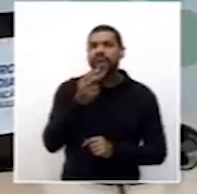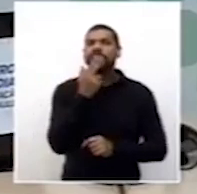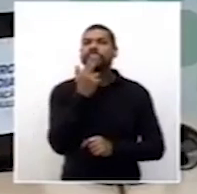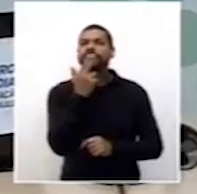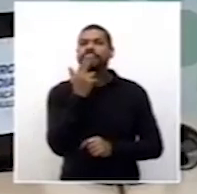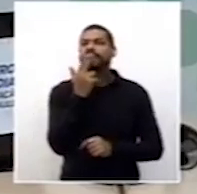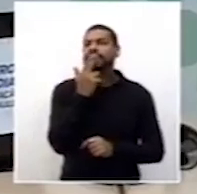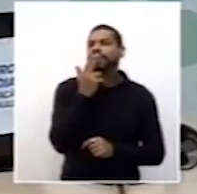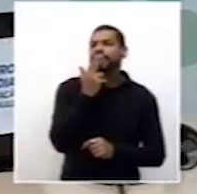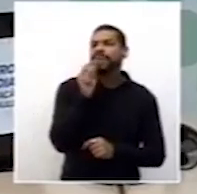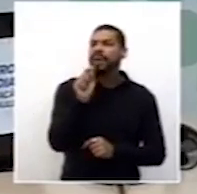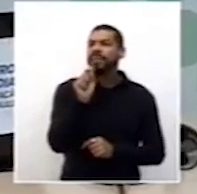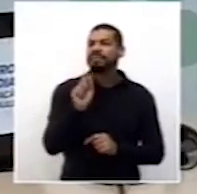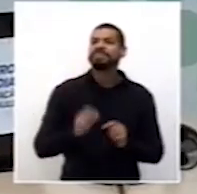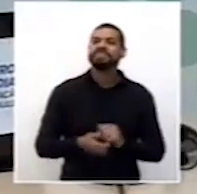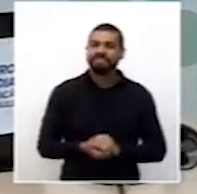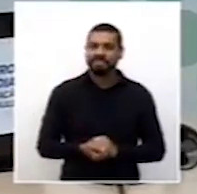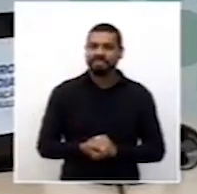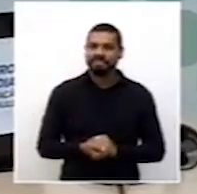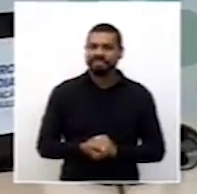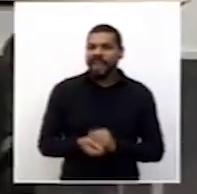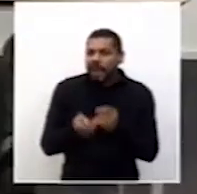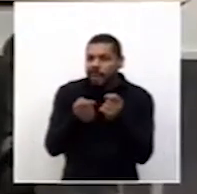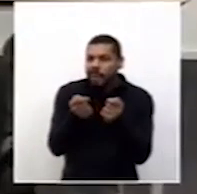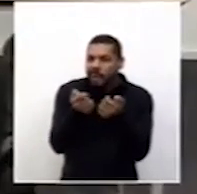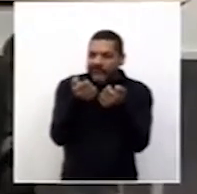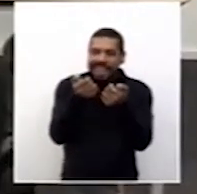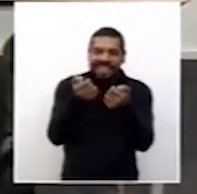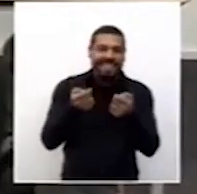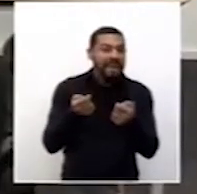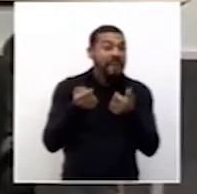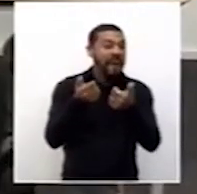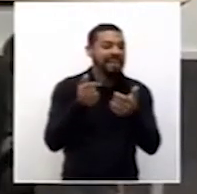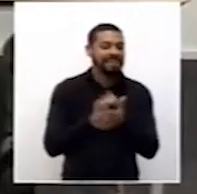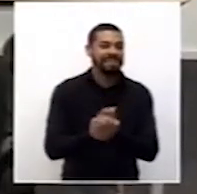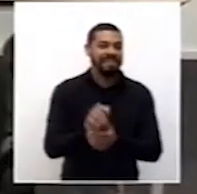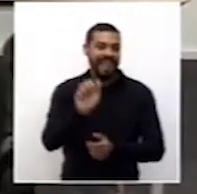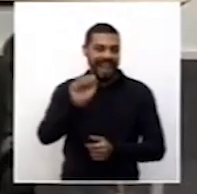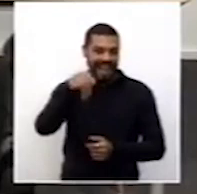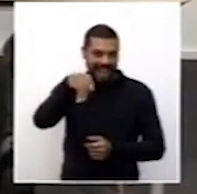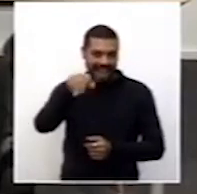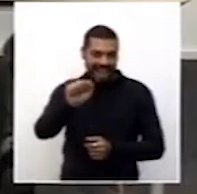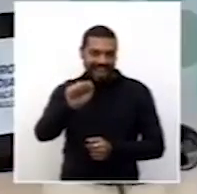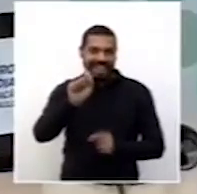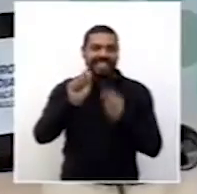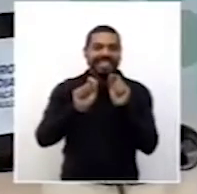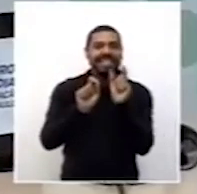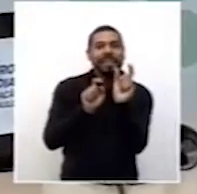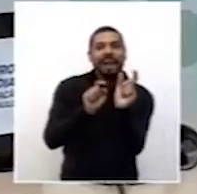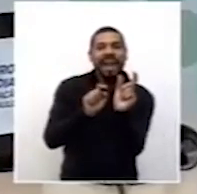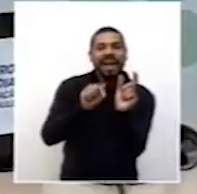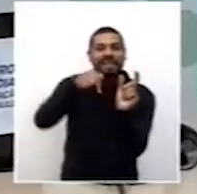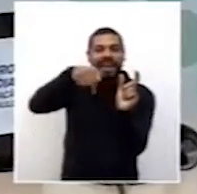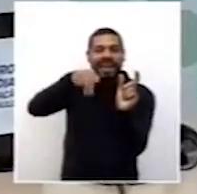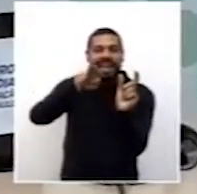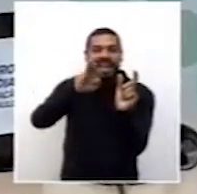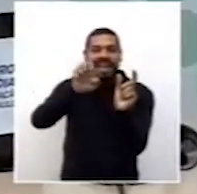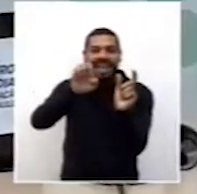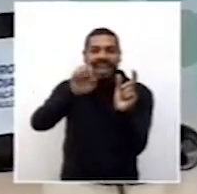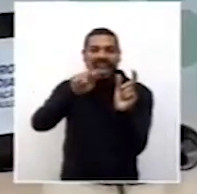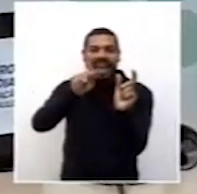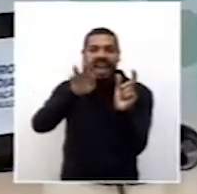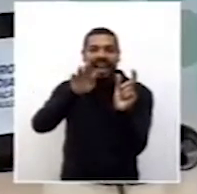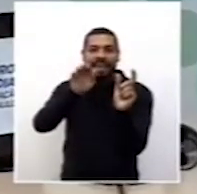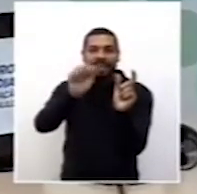ela falou que o quebra-queixo é cigarro. Quase. A Ana falou que o quebra-queixo é um doce.